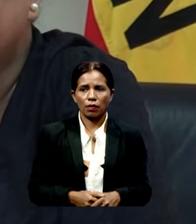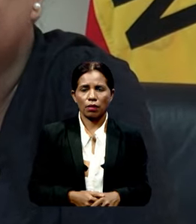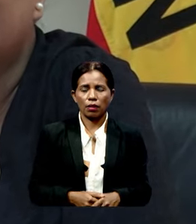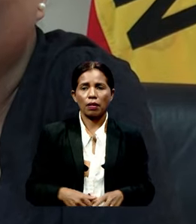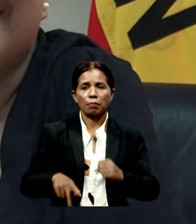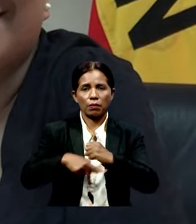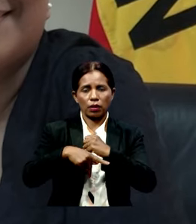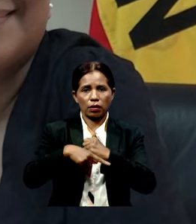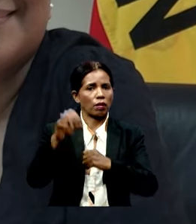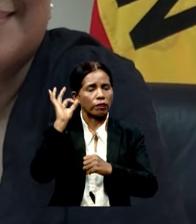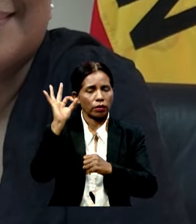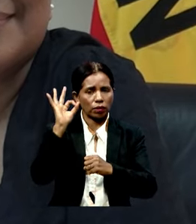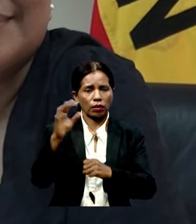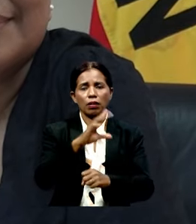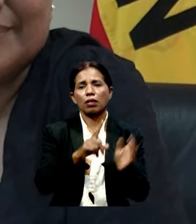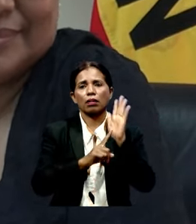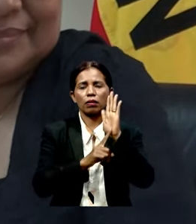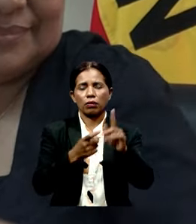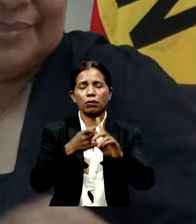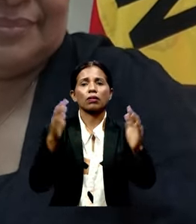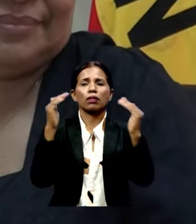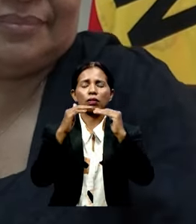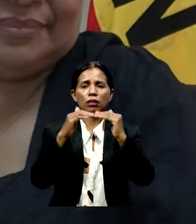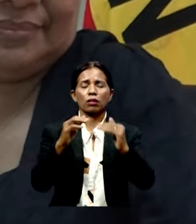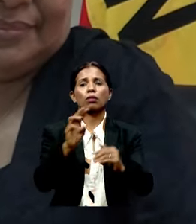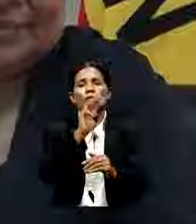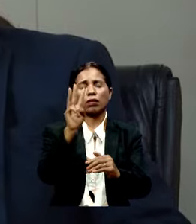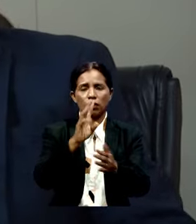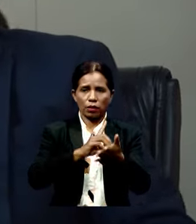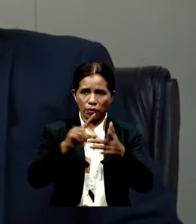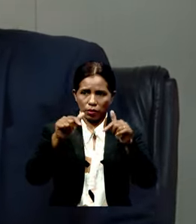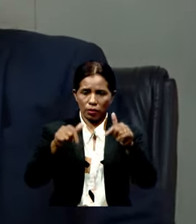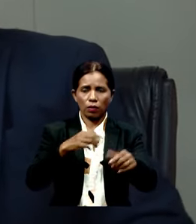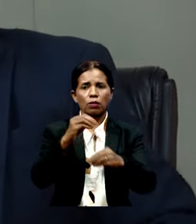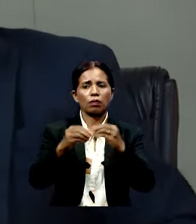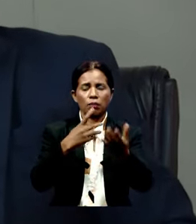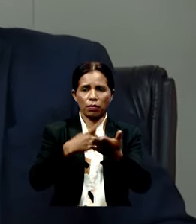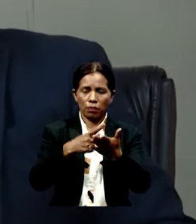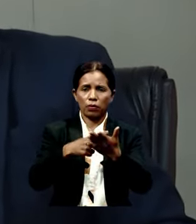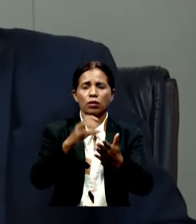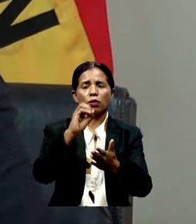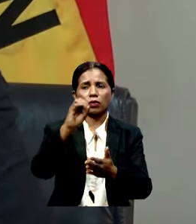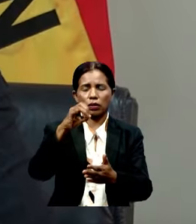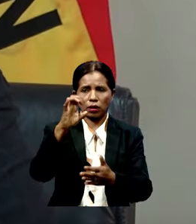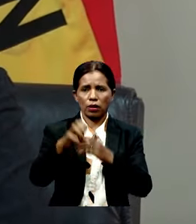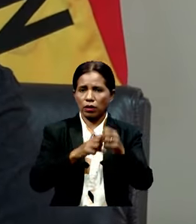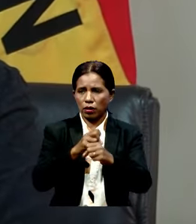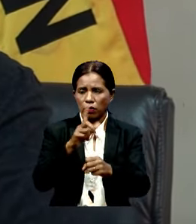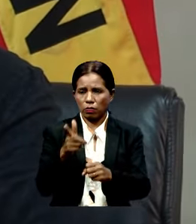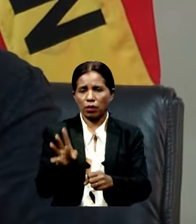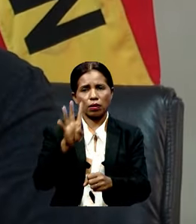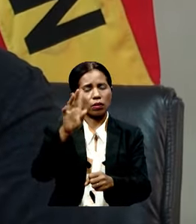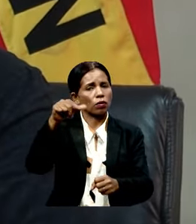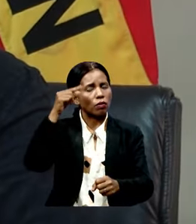Bancada Fretilin hato lamentação, né? Li husi conferência em prensa quarta semana, né? Relaciona ao proposto orçamento geral Estado tinan riuroro no resinhat, neve